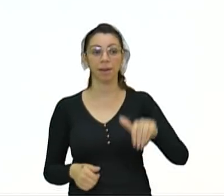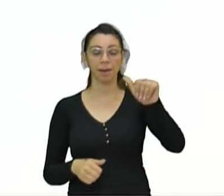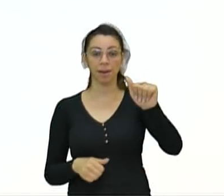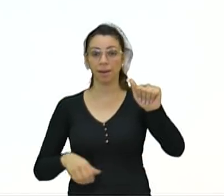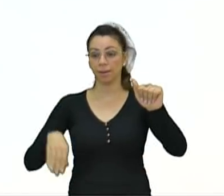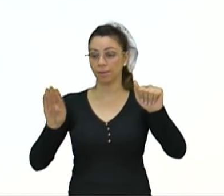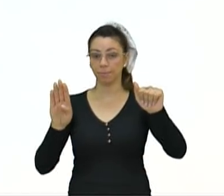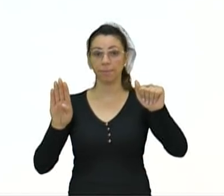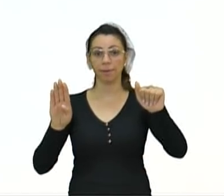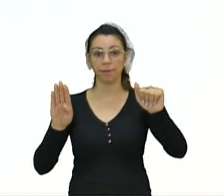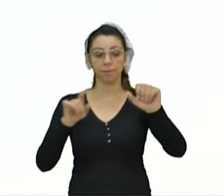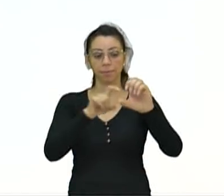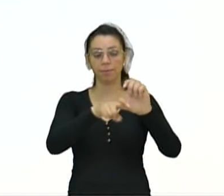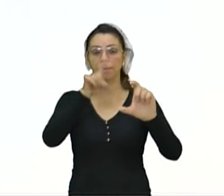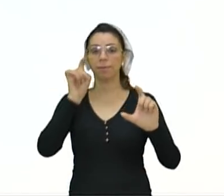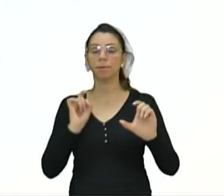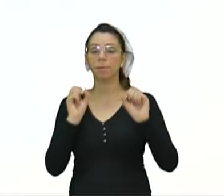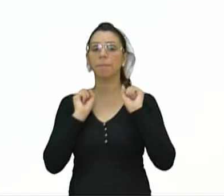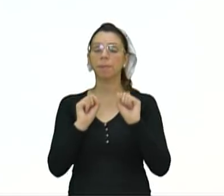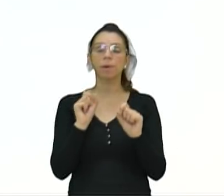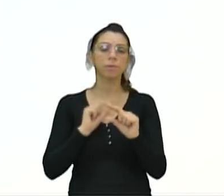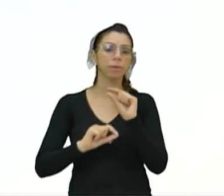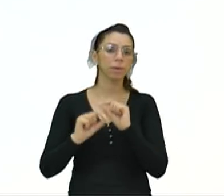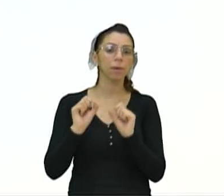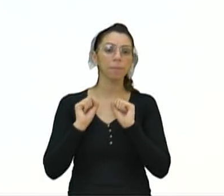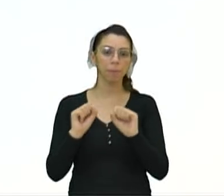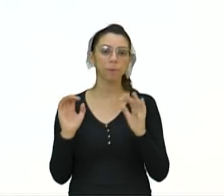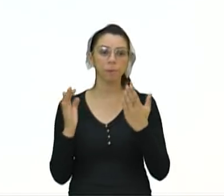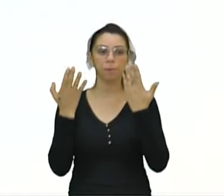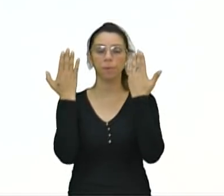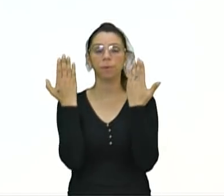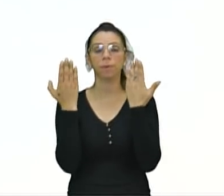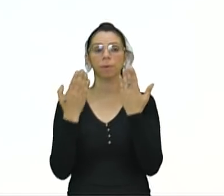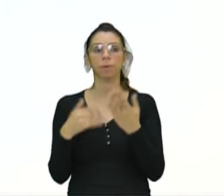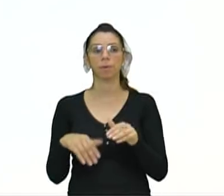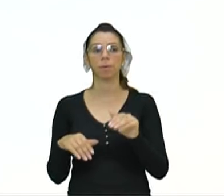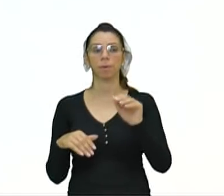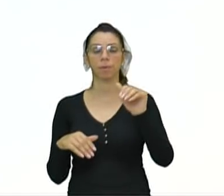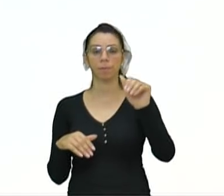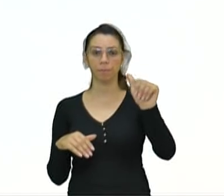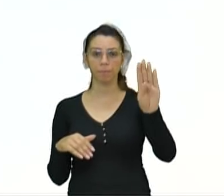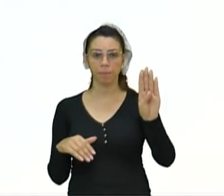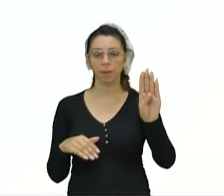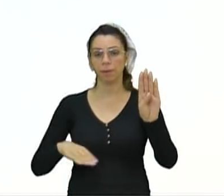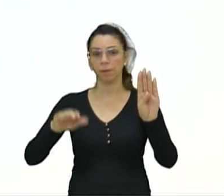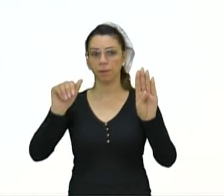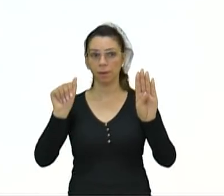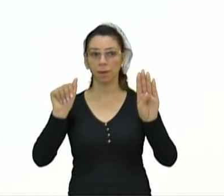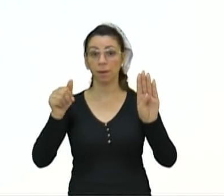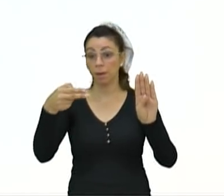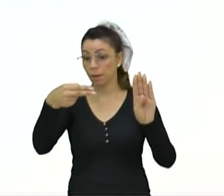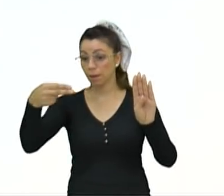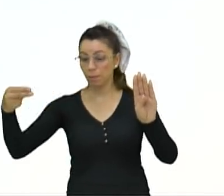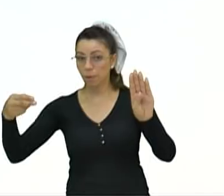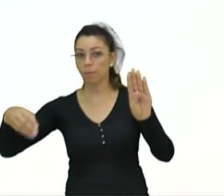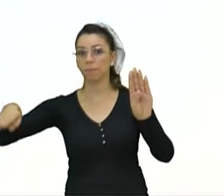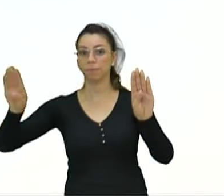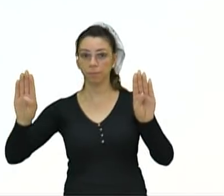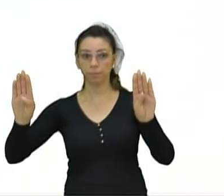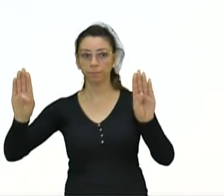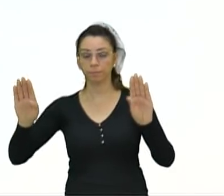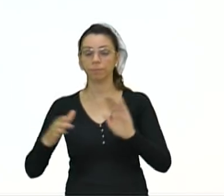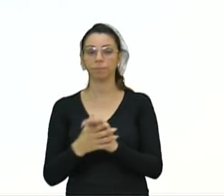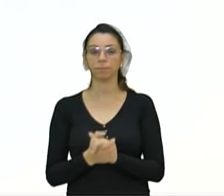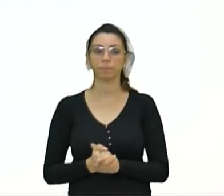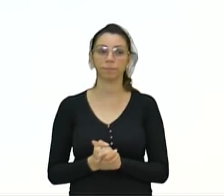eventos independentes. Podemos afirmar que a probabilidade de ocorrer B, dado que ocorreu A, é igual à probabilidade de ocorrer